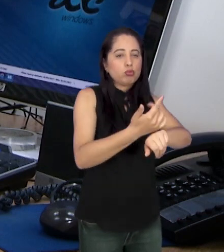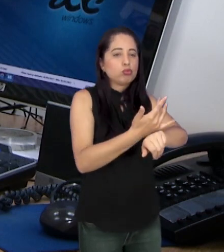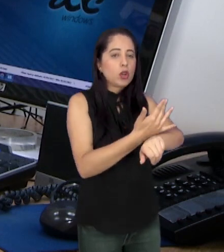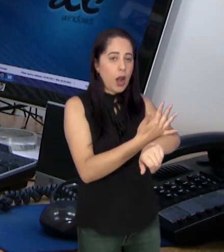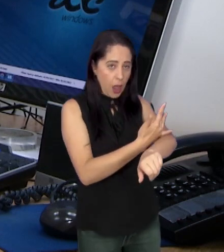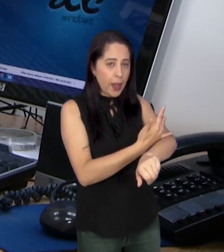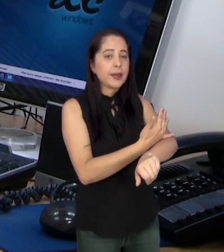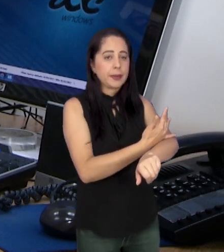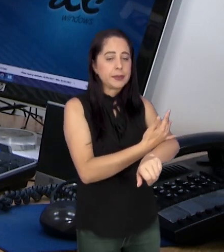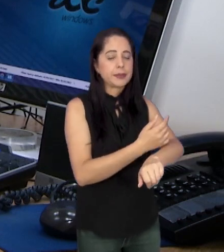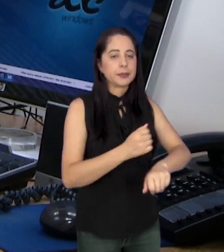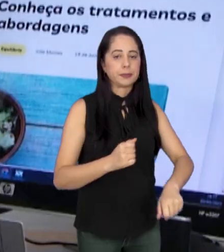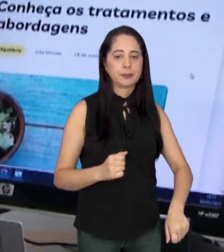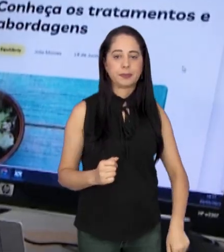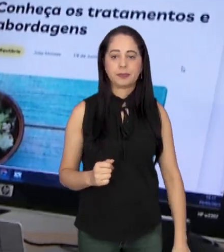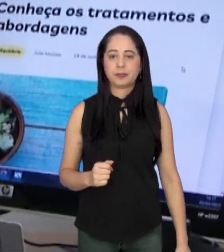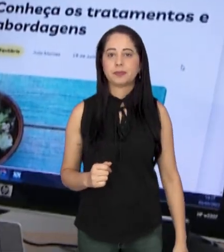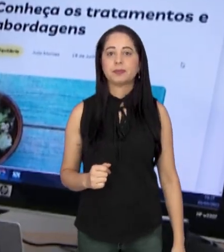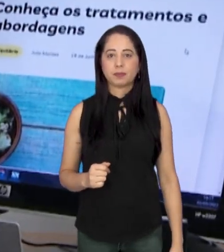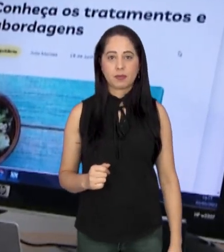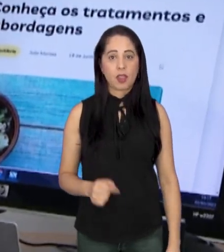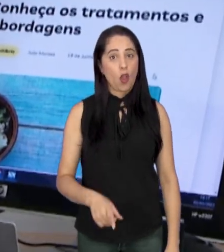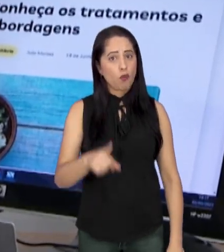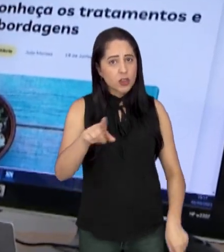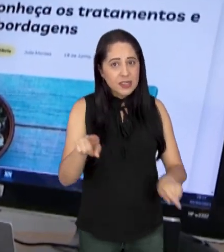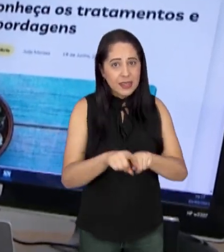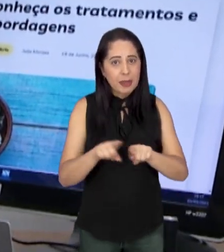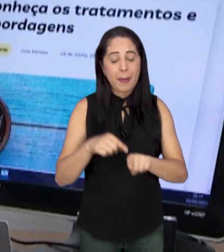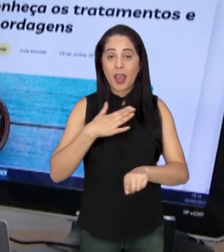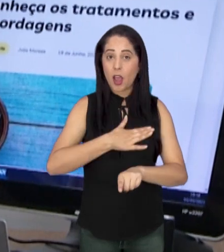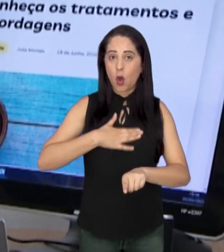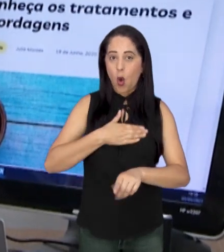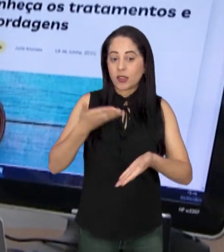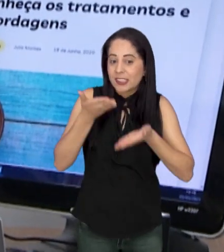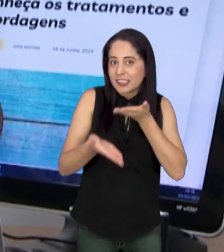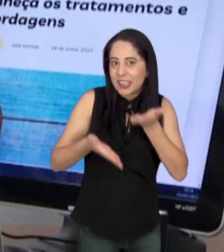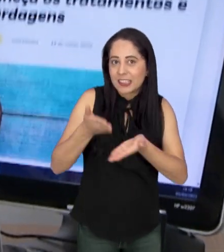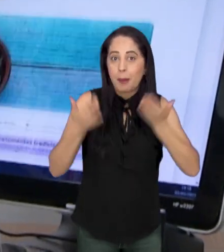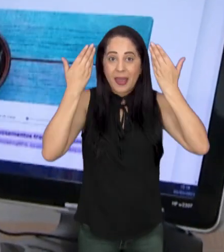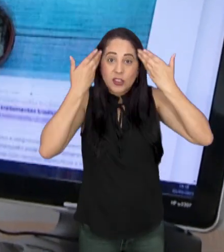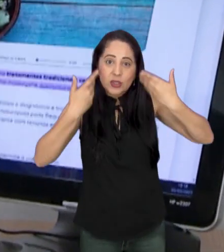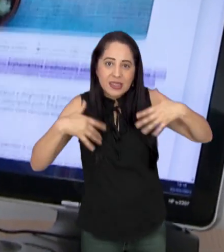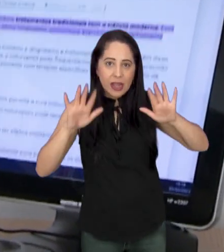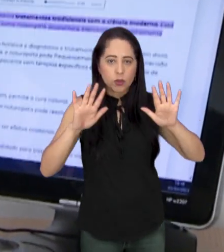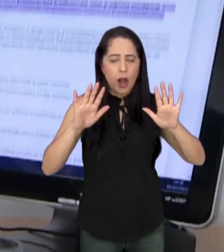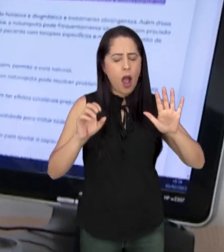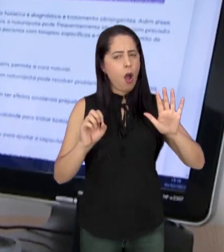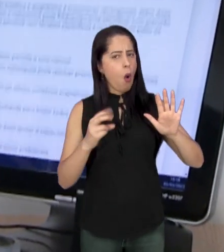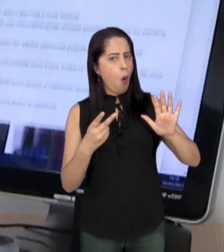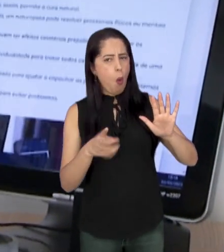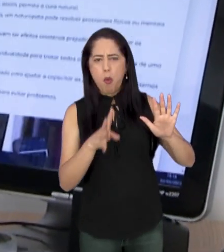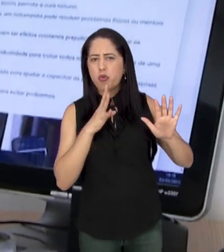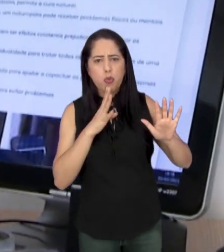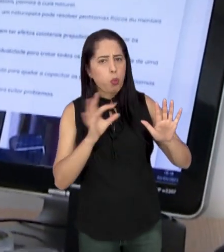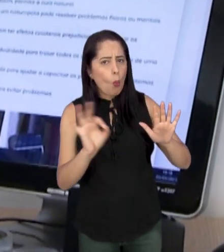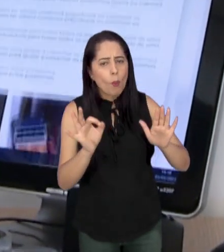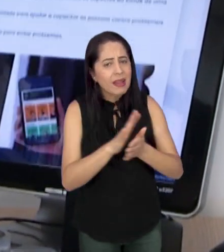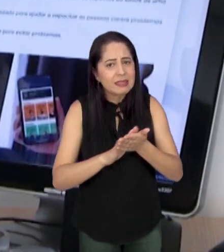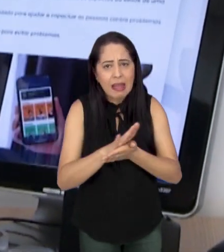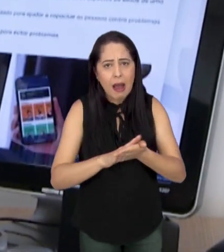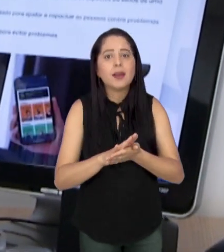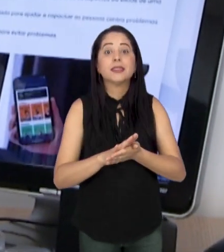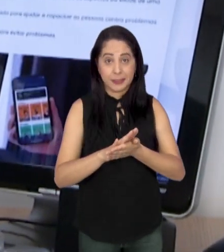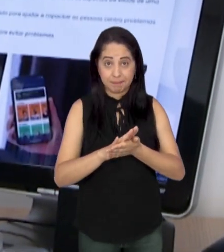nesse processo inflamatório. Se você também é adepta aos tratamentos naturais ou se ainda não conhece os benefícios